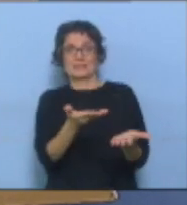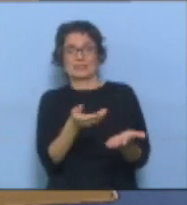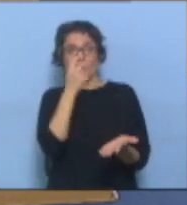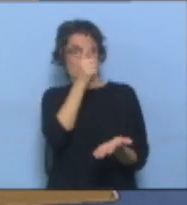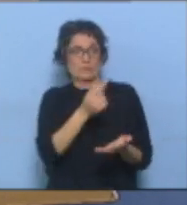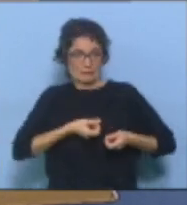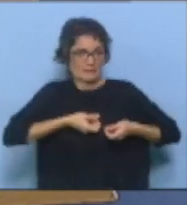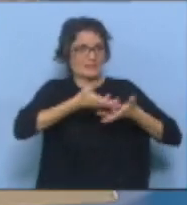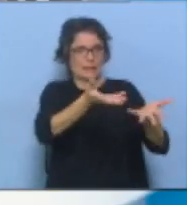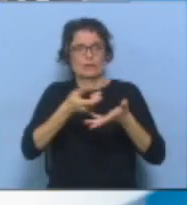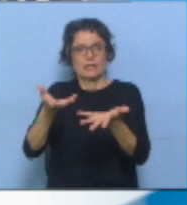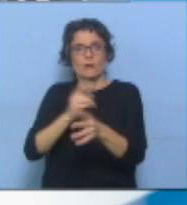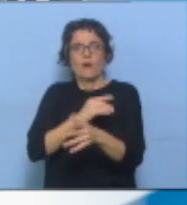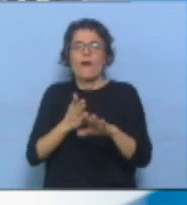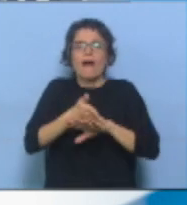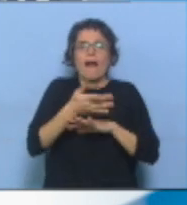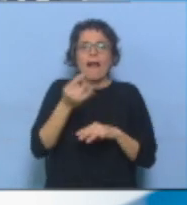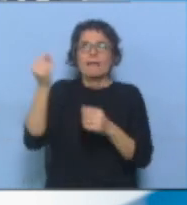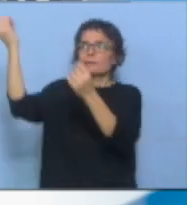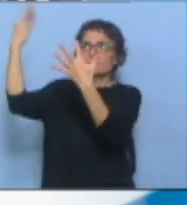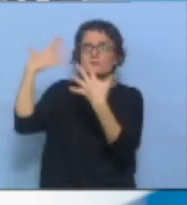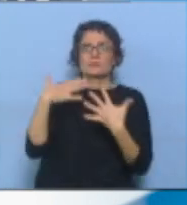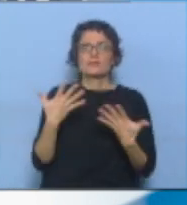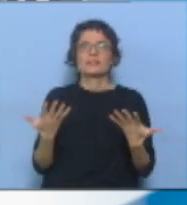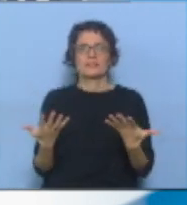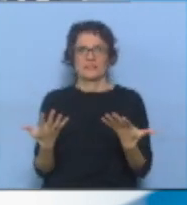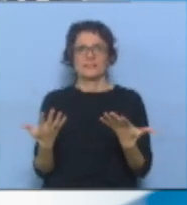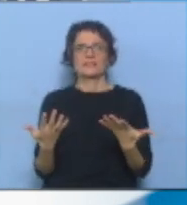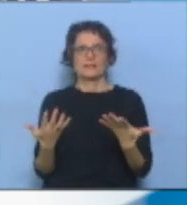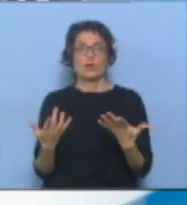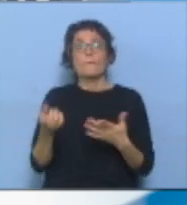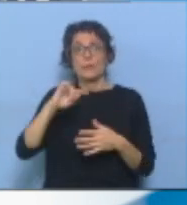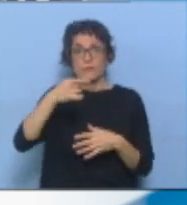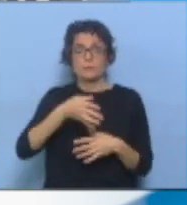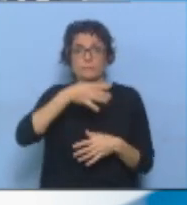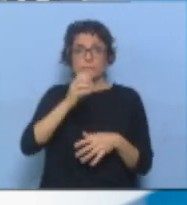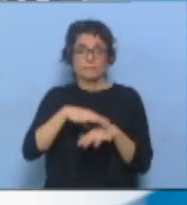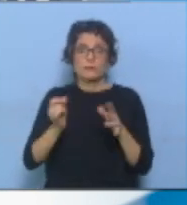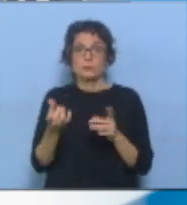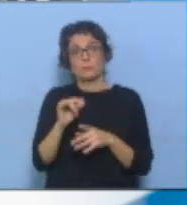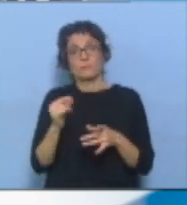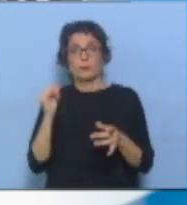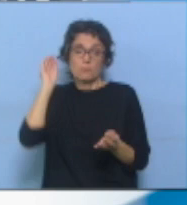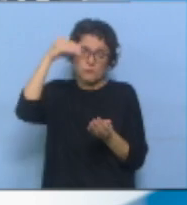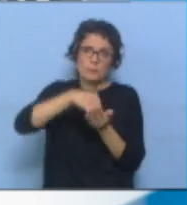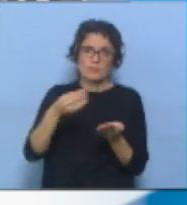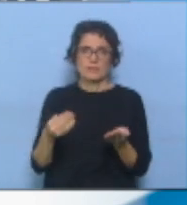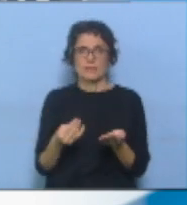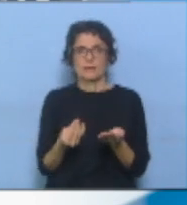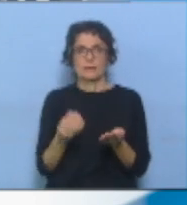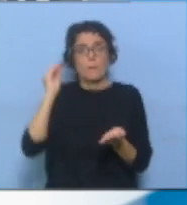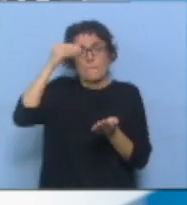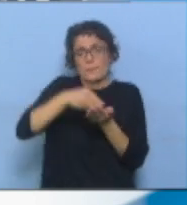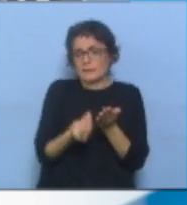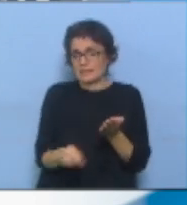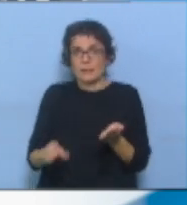E fala do batismo até. Depois de ser batizado, passou a fazer. Então, nós somos batizados, ou mais em criança, ou mais em adultos, para andar na terra